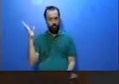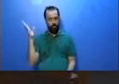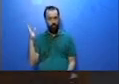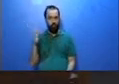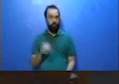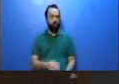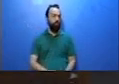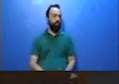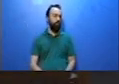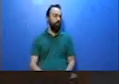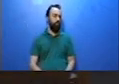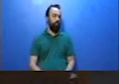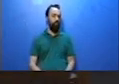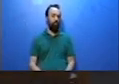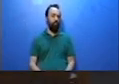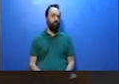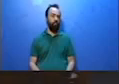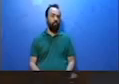Vamos ver se está correto.